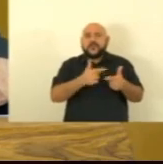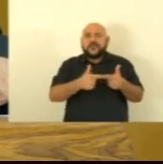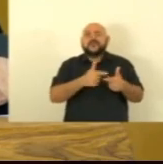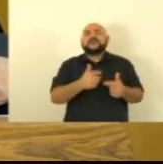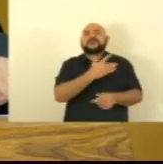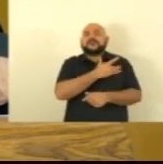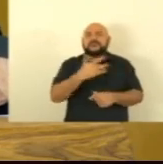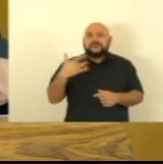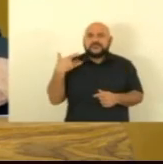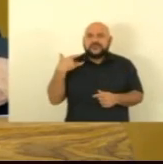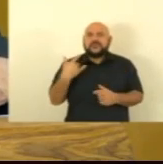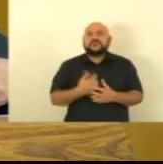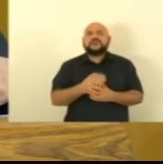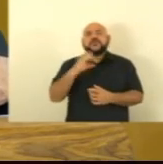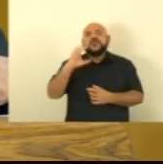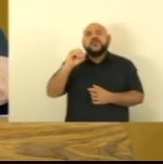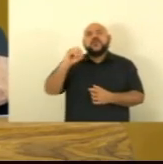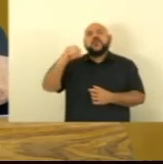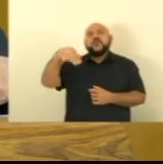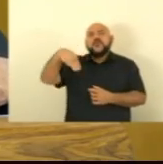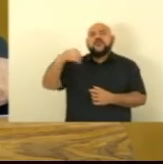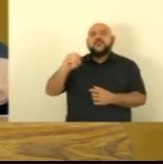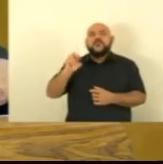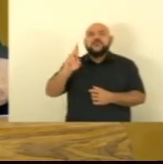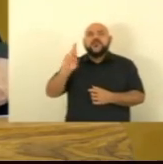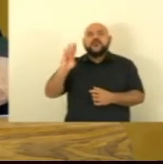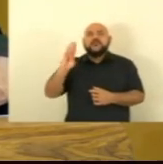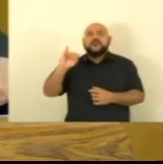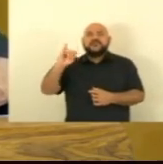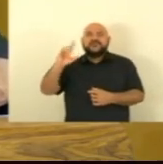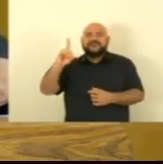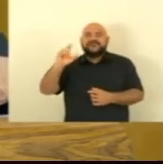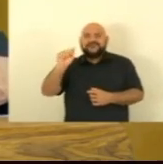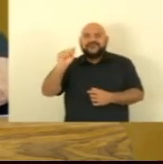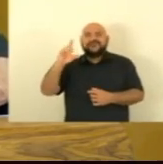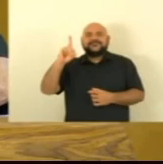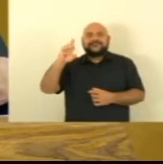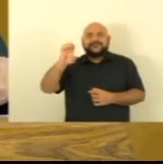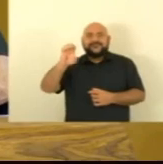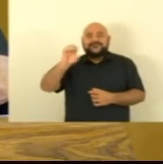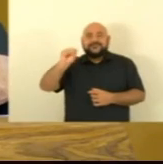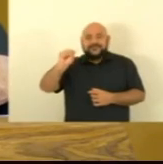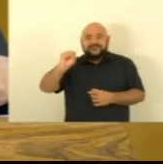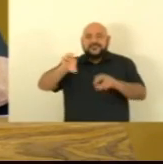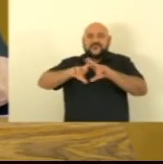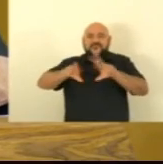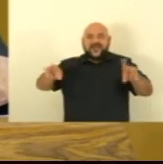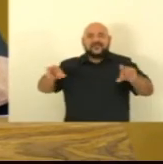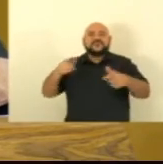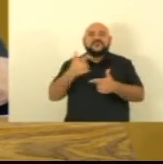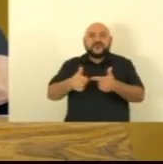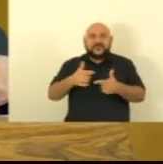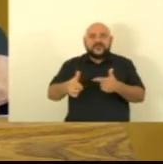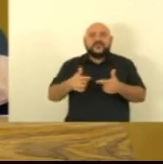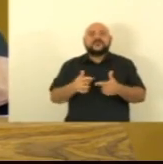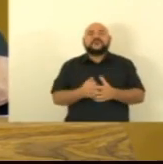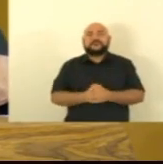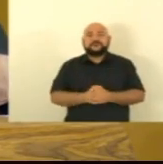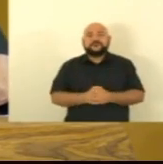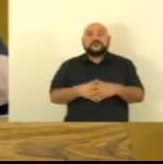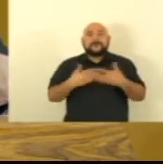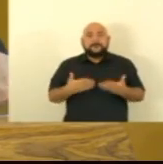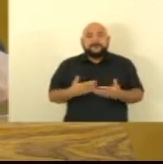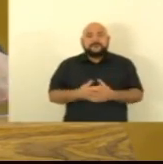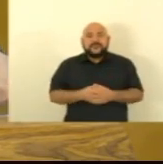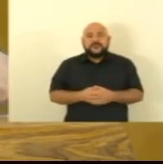heróis, heroínas, porque dedicam a vida toda para o seu filho, para a sua filha,